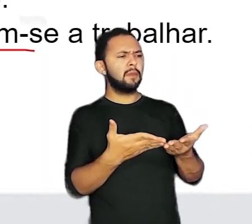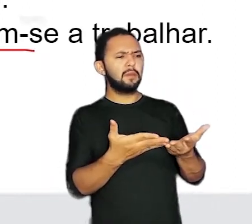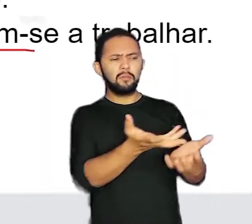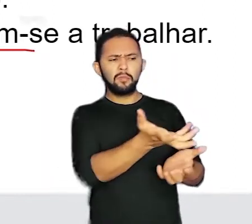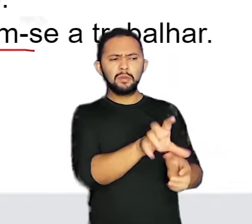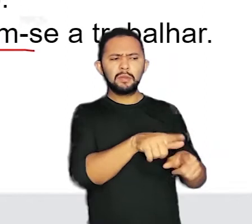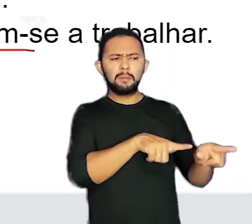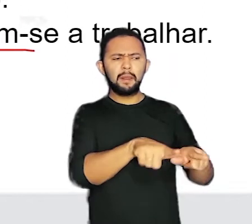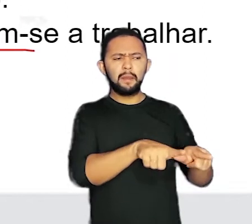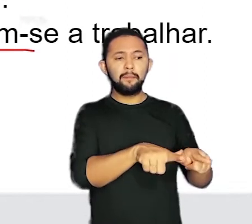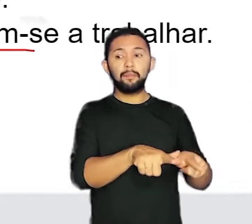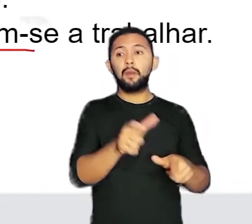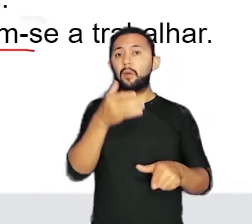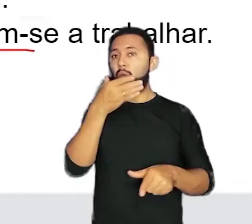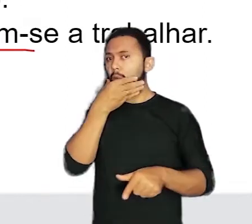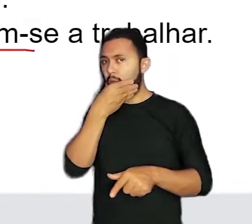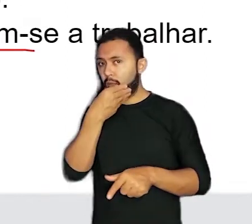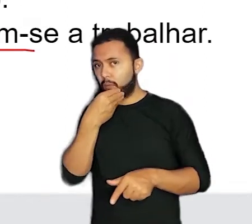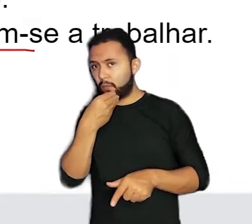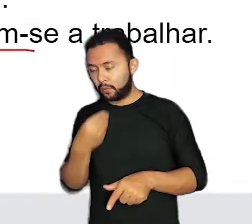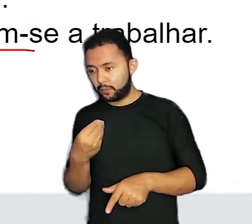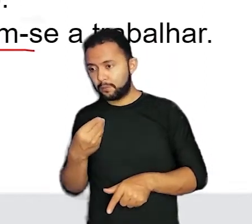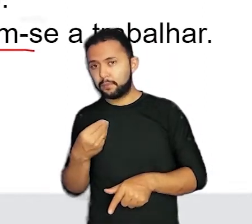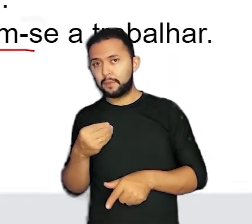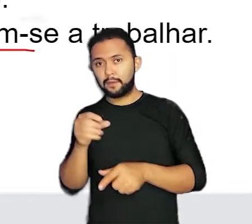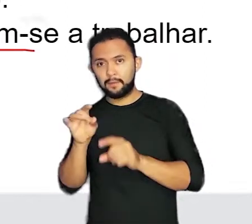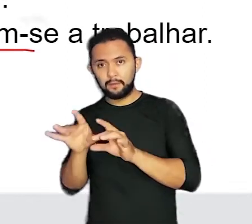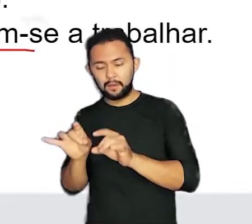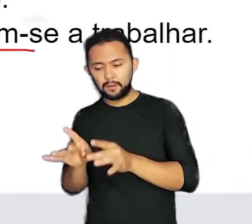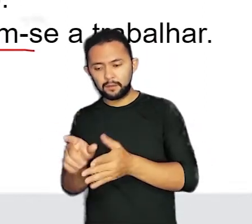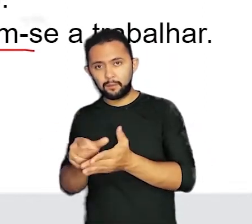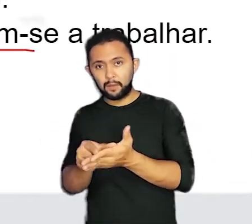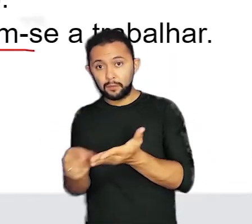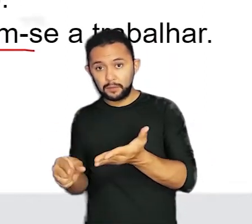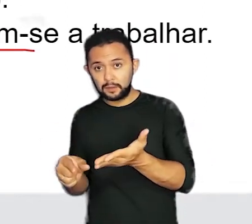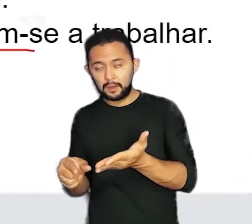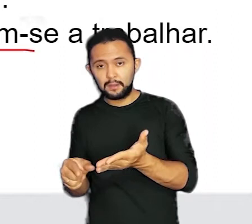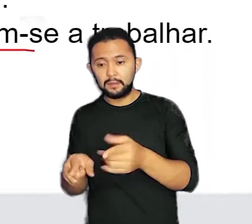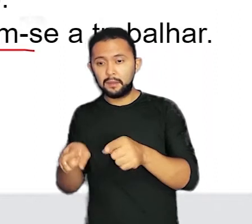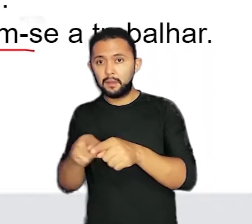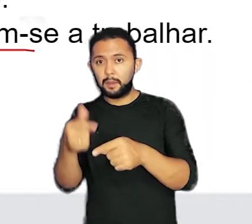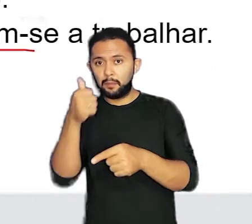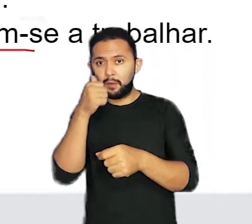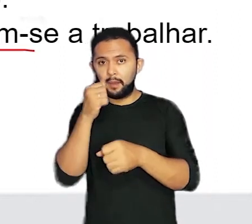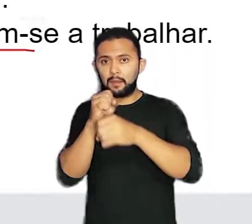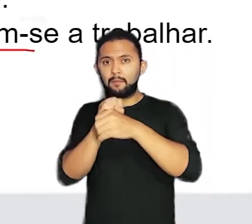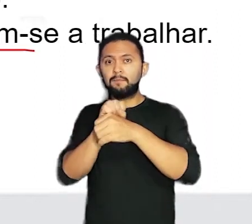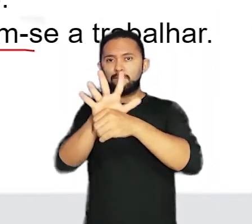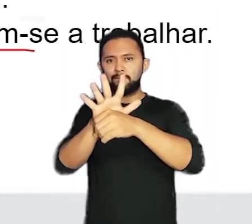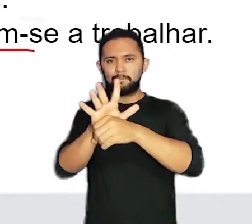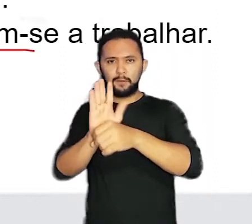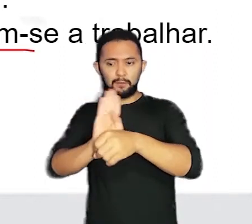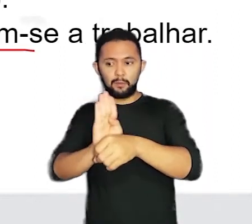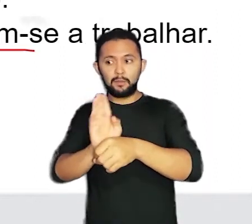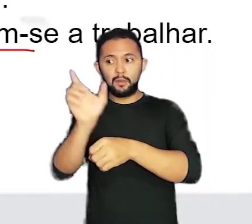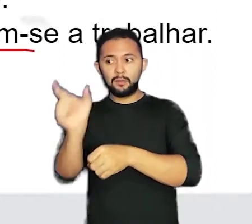o projecionista e a projecionista do cinema. Então, tudo isso daí, pessoal, é o meu sujeito. O